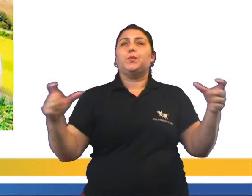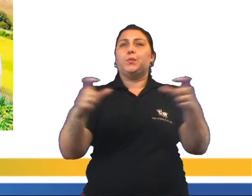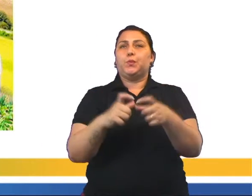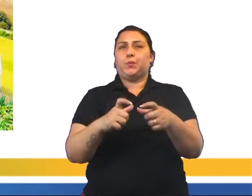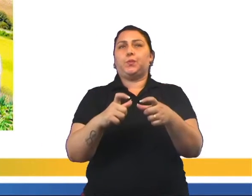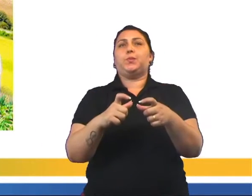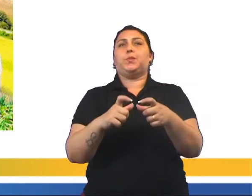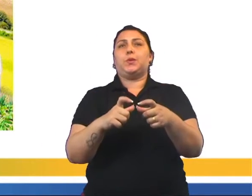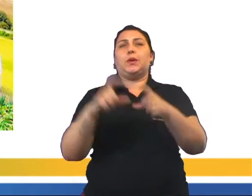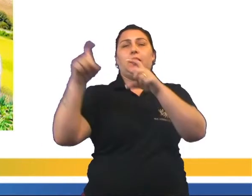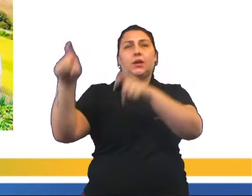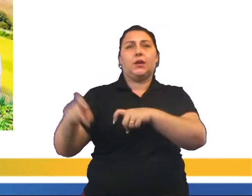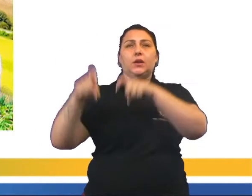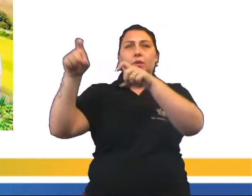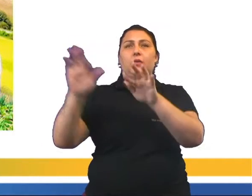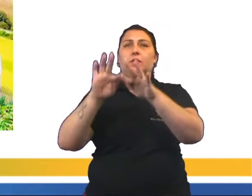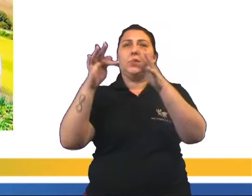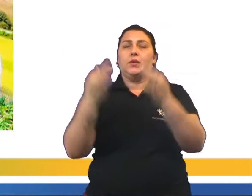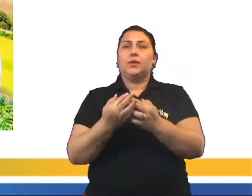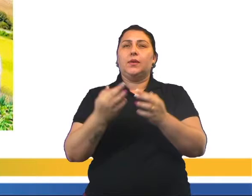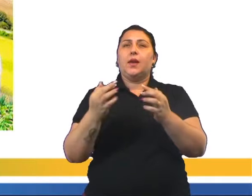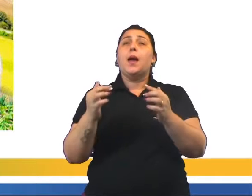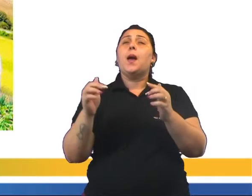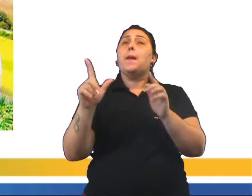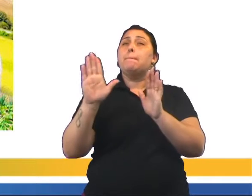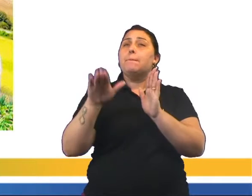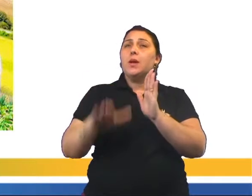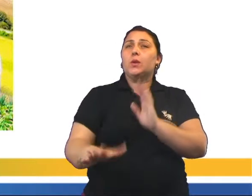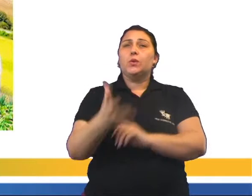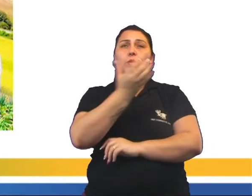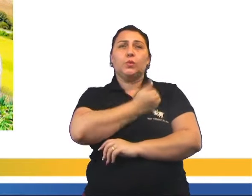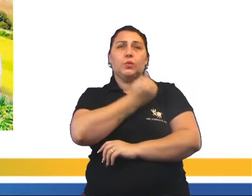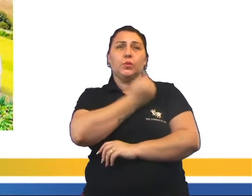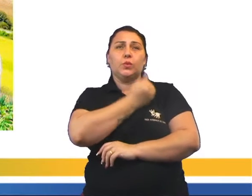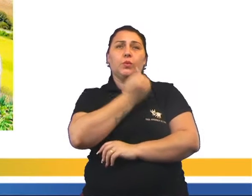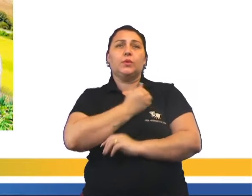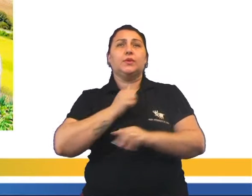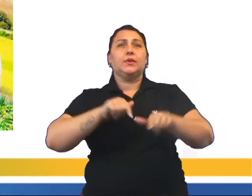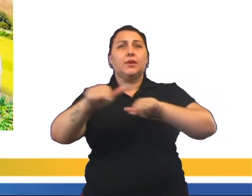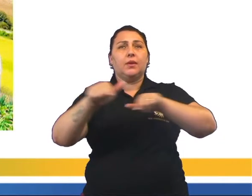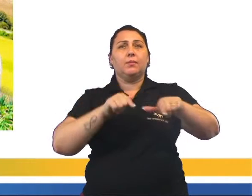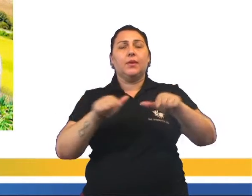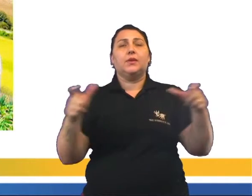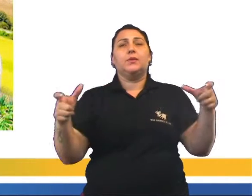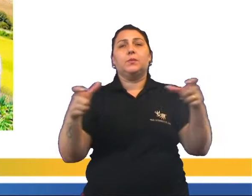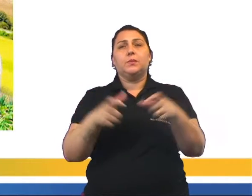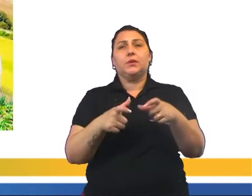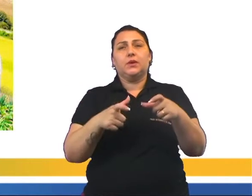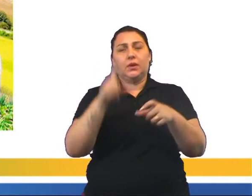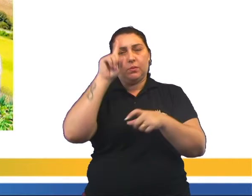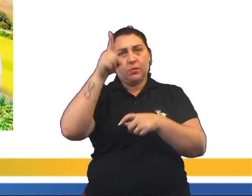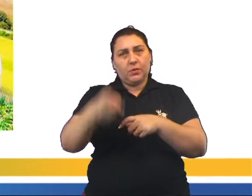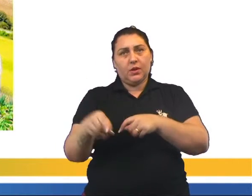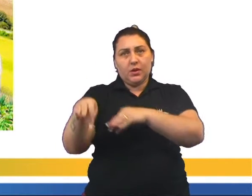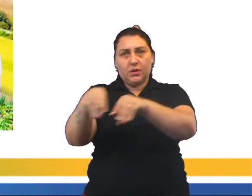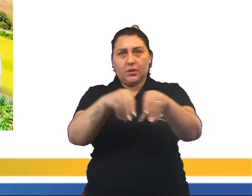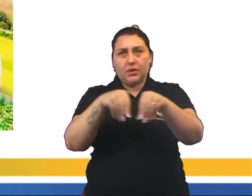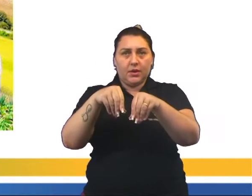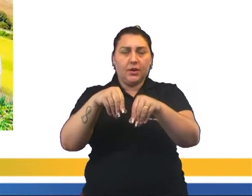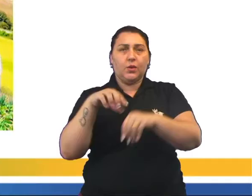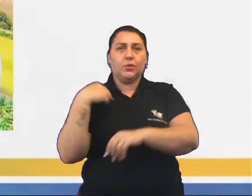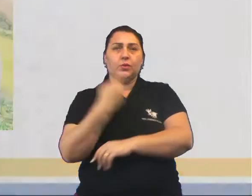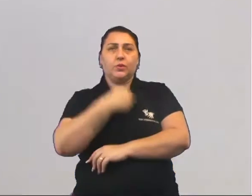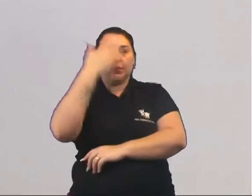na redução das áreas ocupadas pela agricultura familiar e menor número de postos de trabalho nas pequenas propriedades.